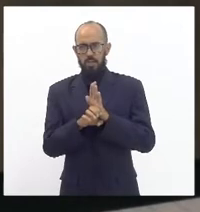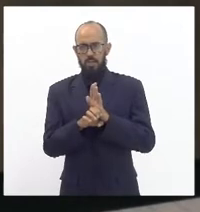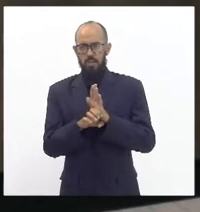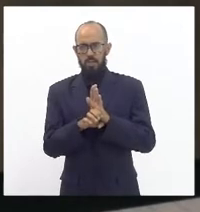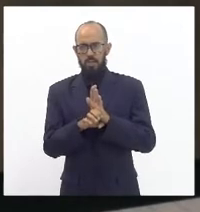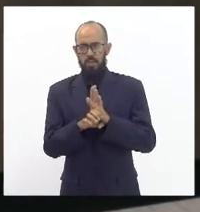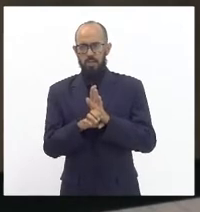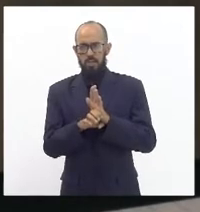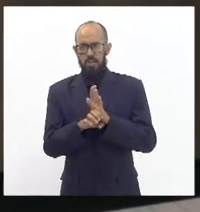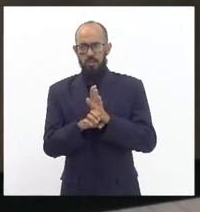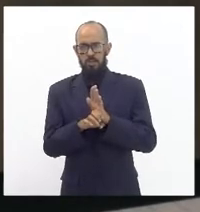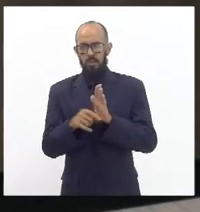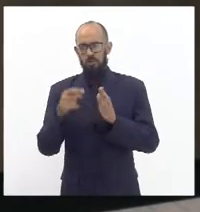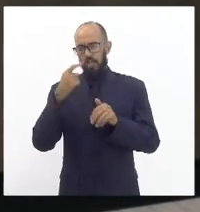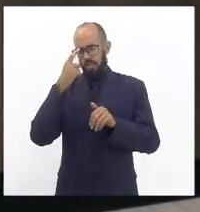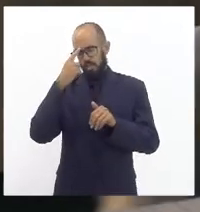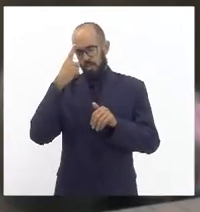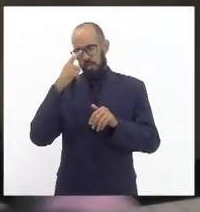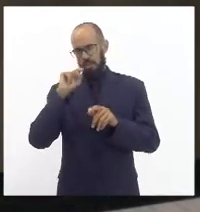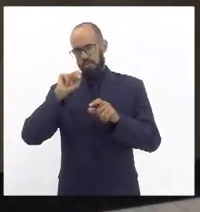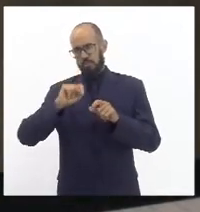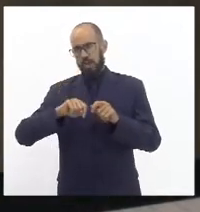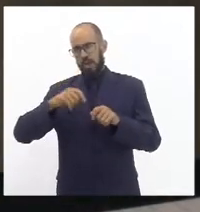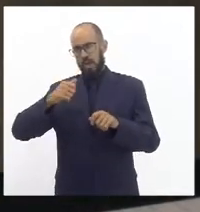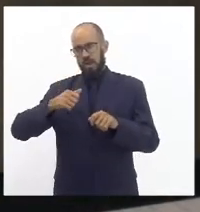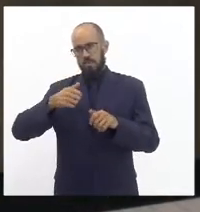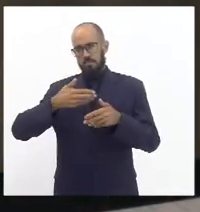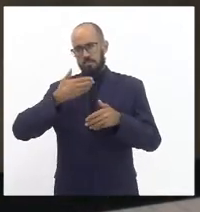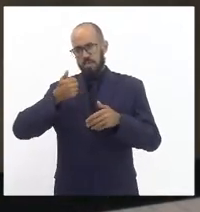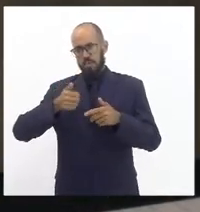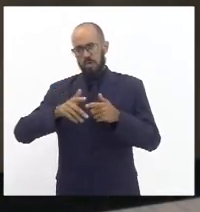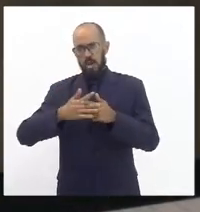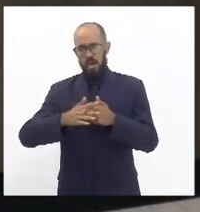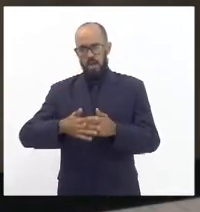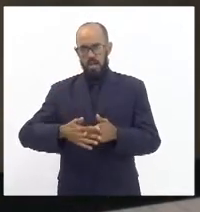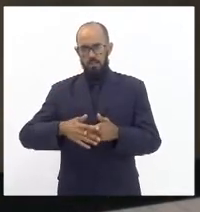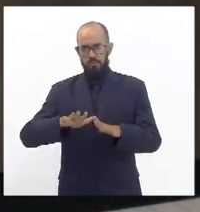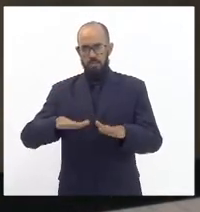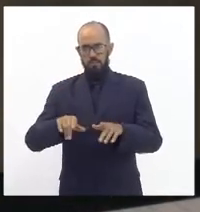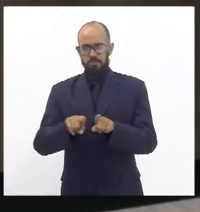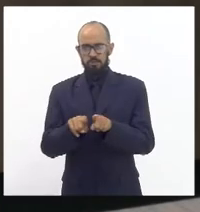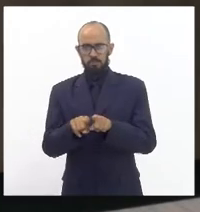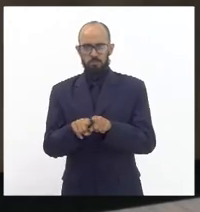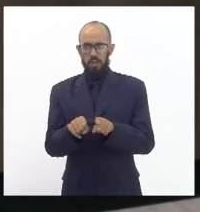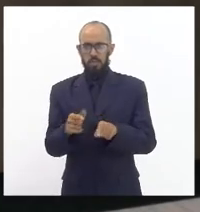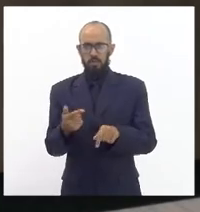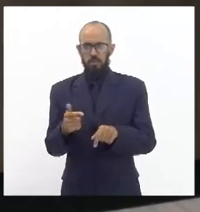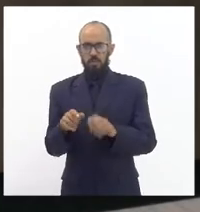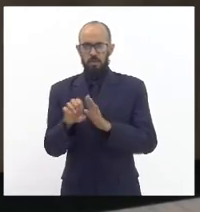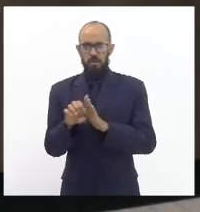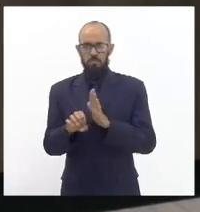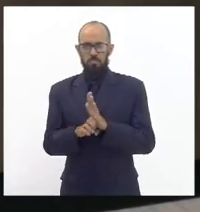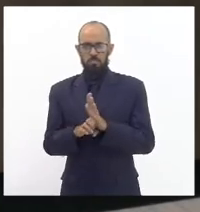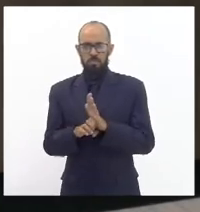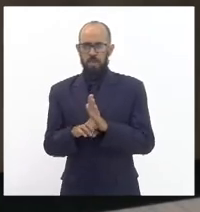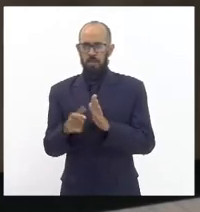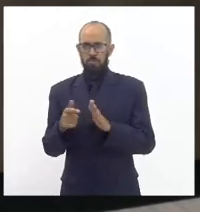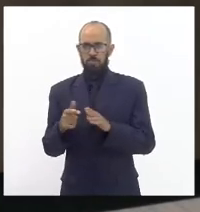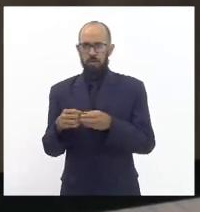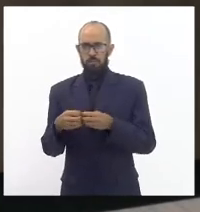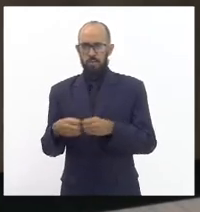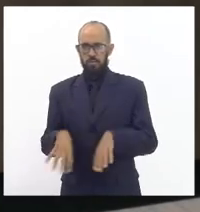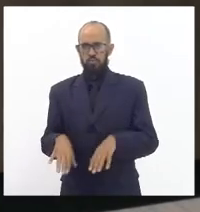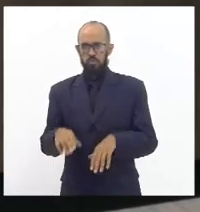que visou na em última análise aprimorar mas também não é não havendo a emenda não prejudica o